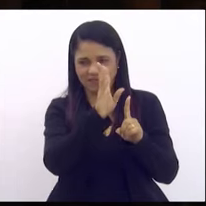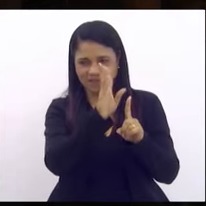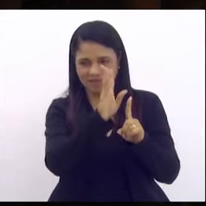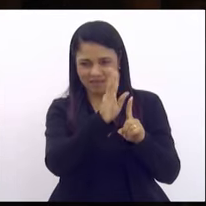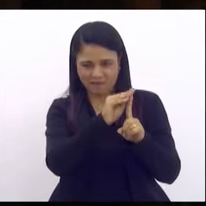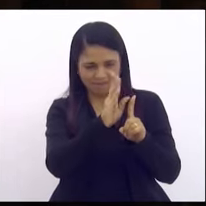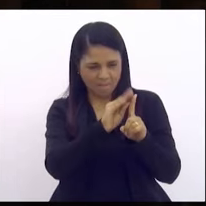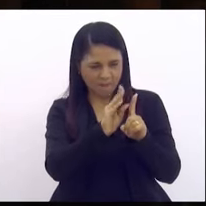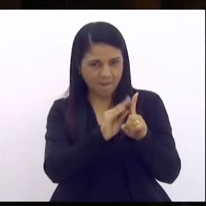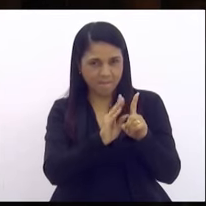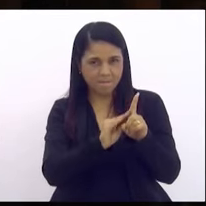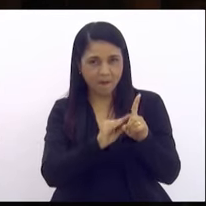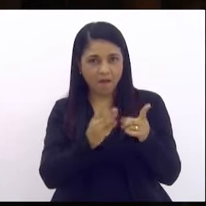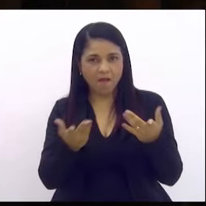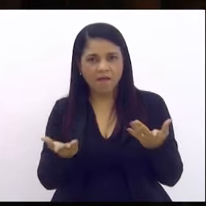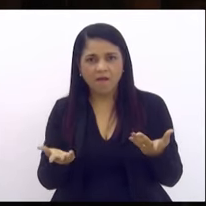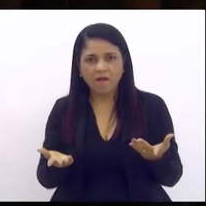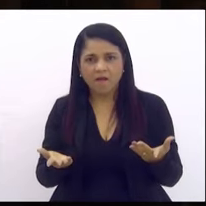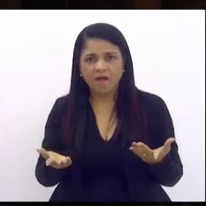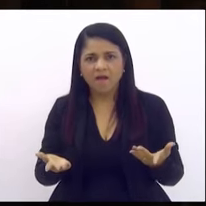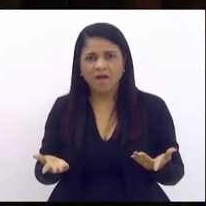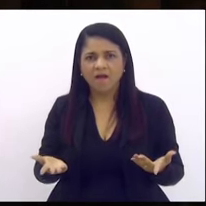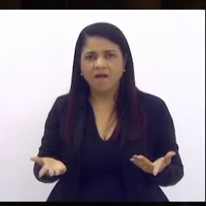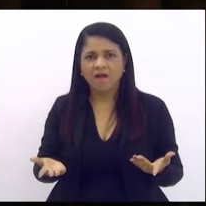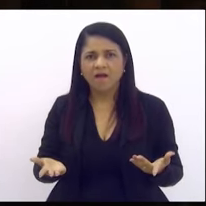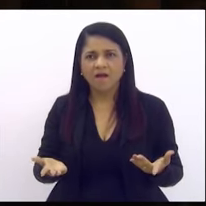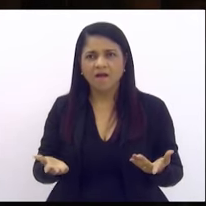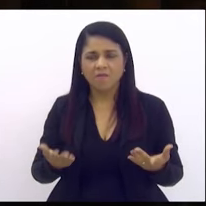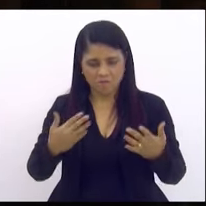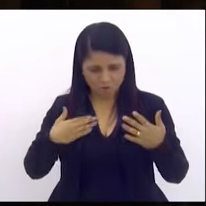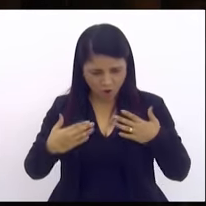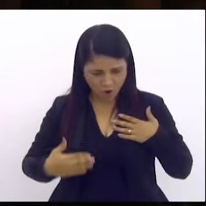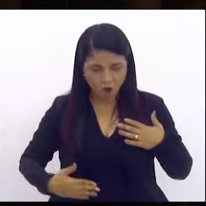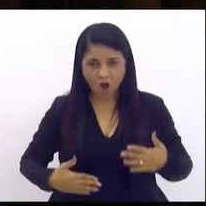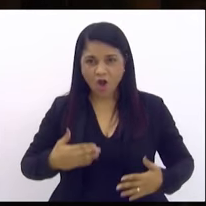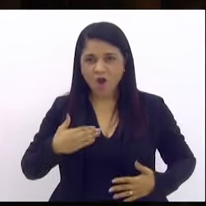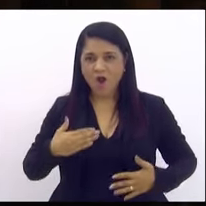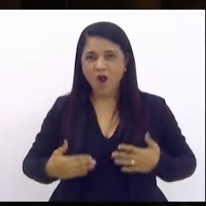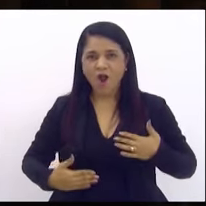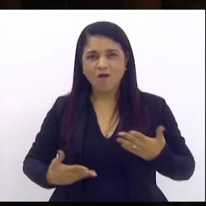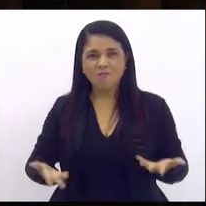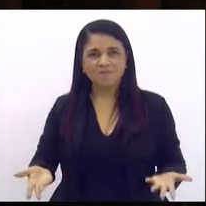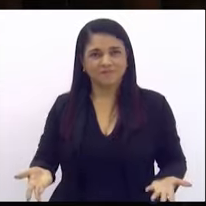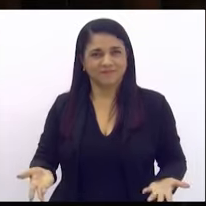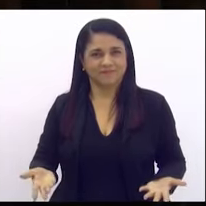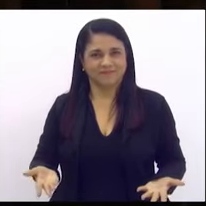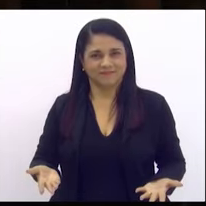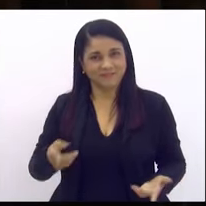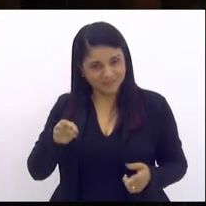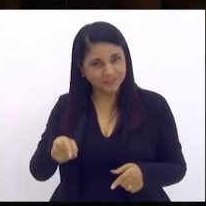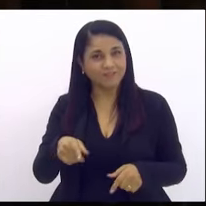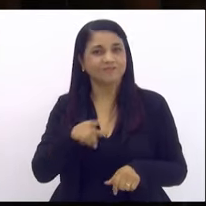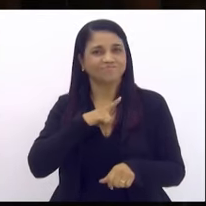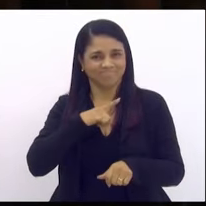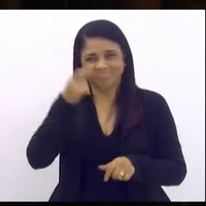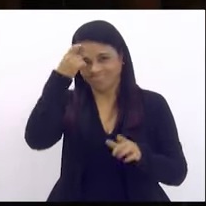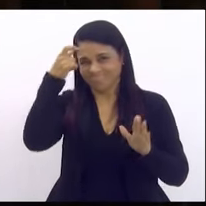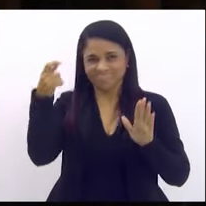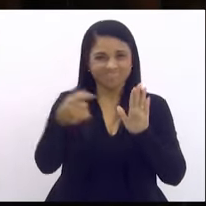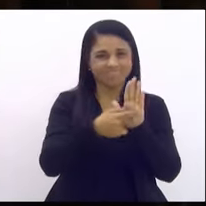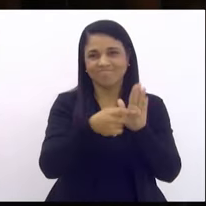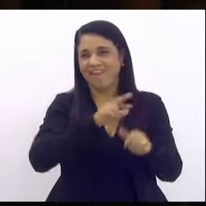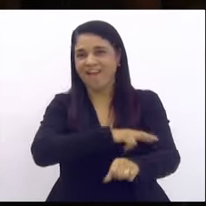ela teria que ser objetificada seu corpo teria que ser objetificado então é daí o racismo e a